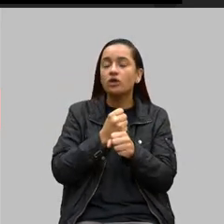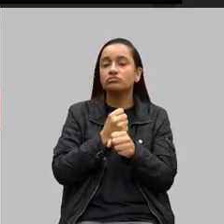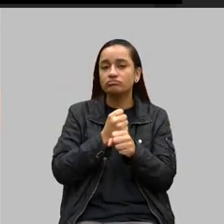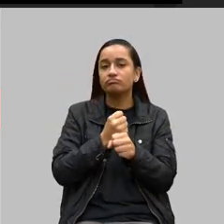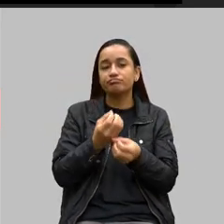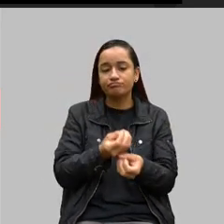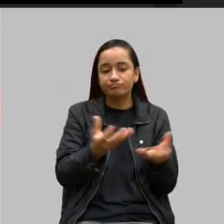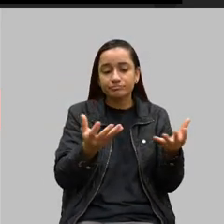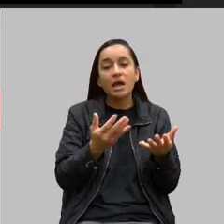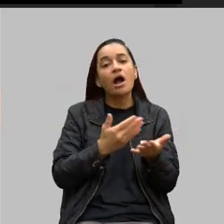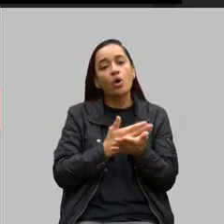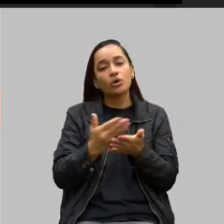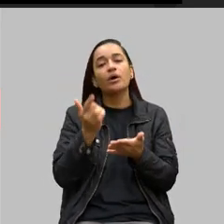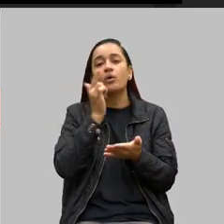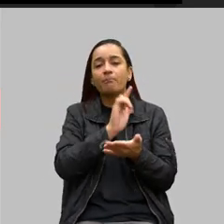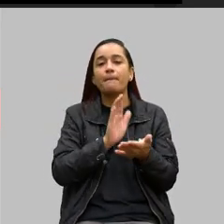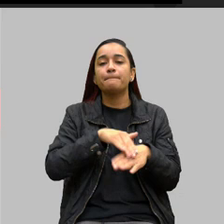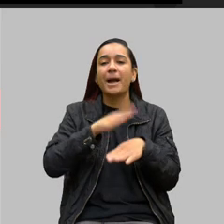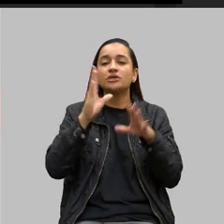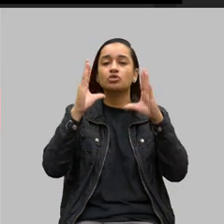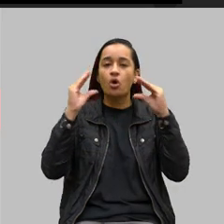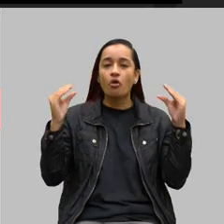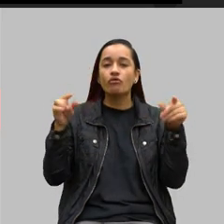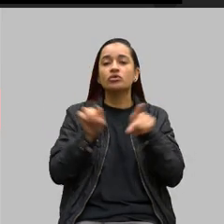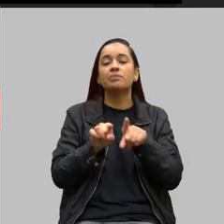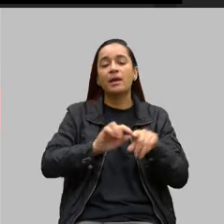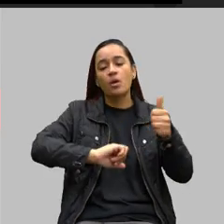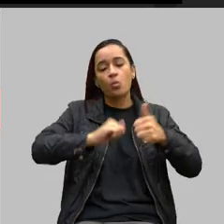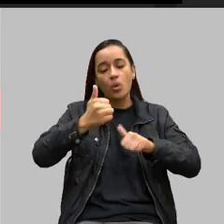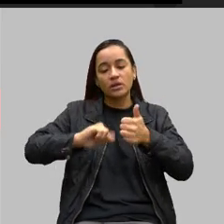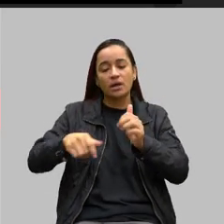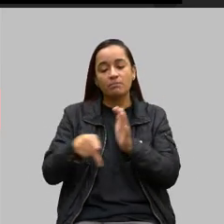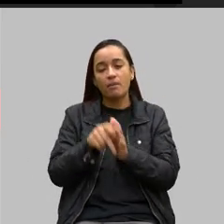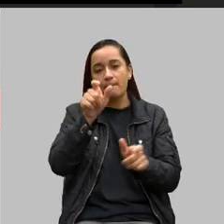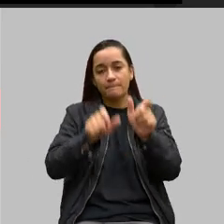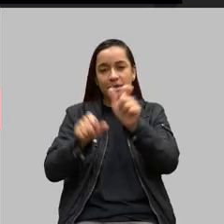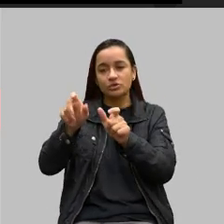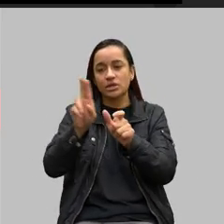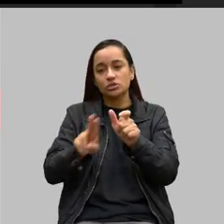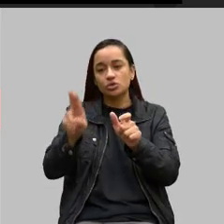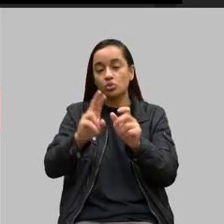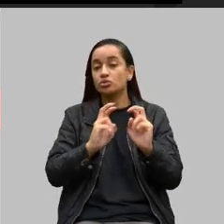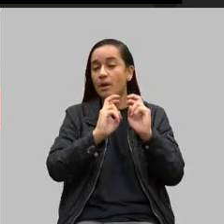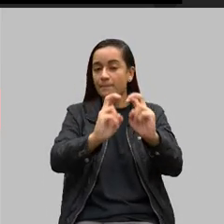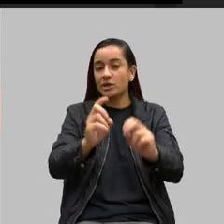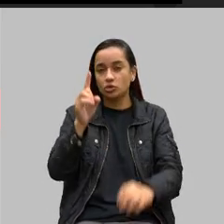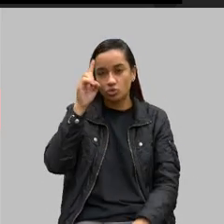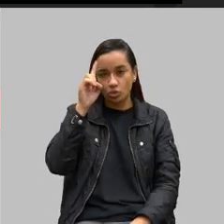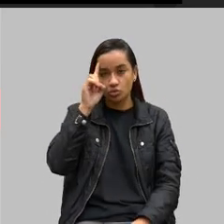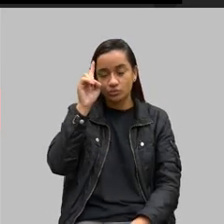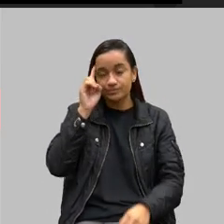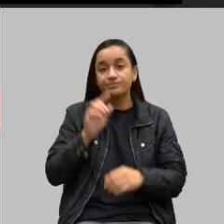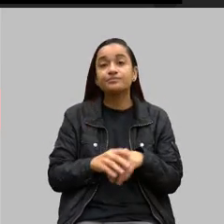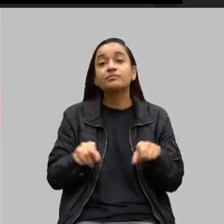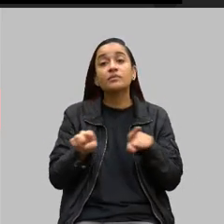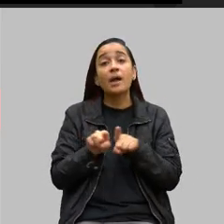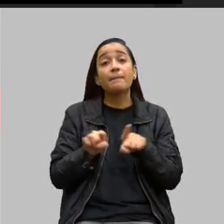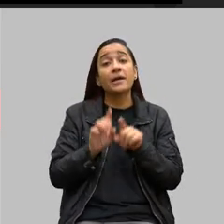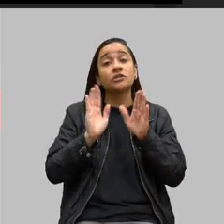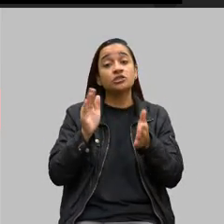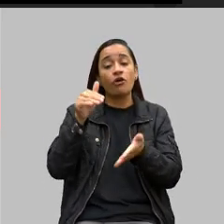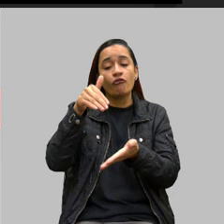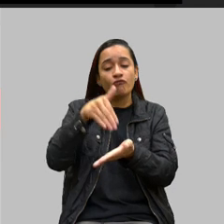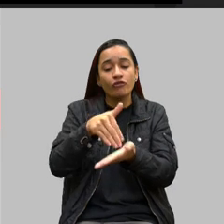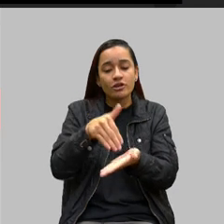conforto mais qualidade pros milhares de mineiros que usam o metrô diariamente e nós estamos na reta final eu diria na reta final de